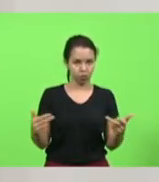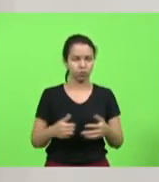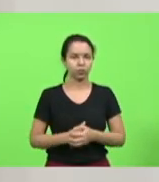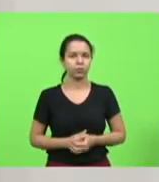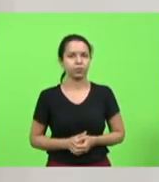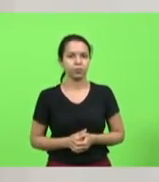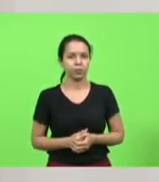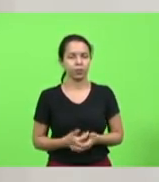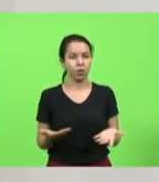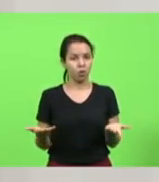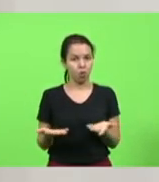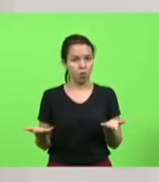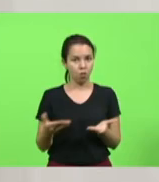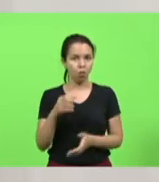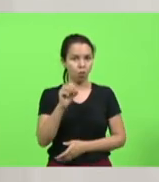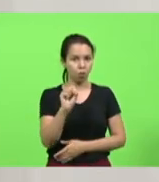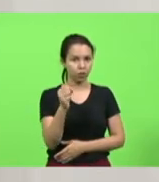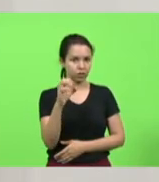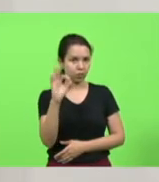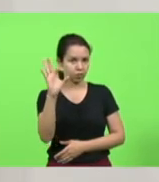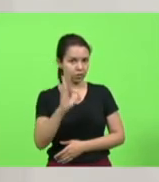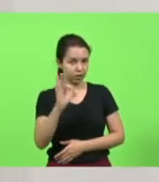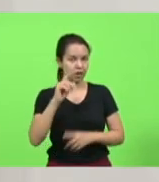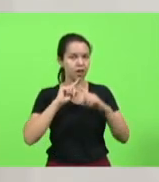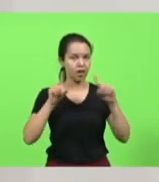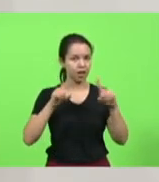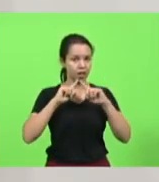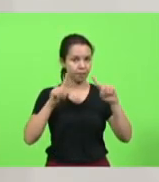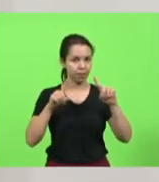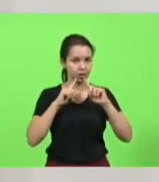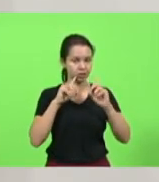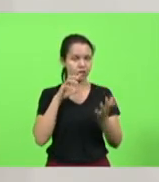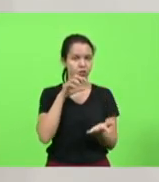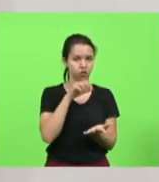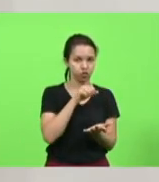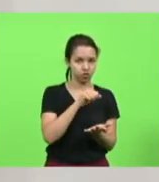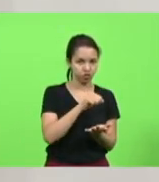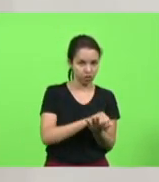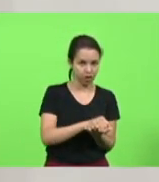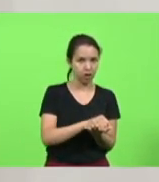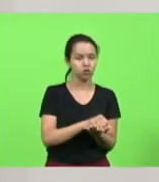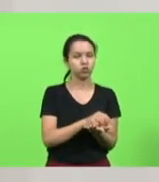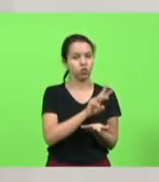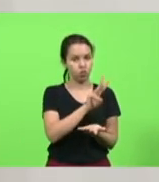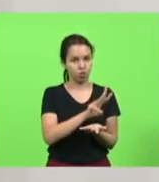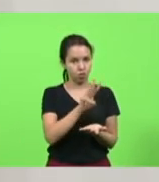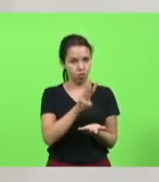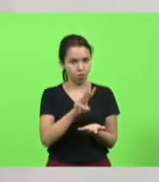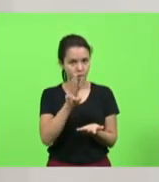Atualmente, 80% das reclamações registradas na plataforma são solucionadas